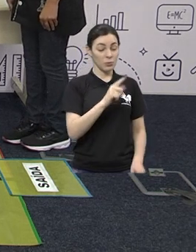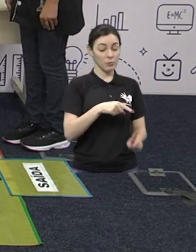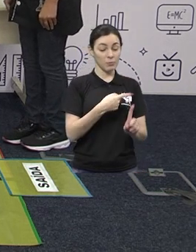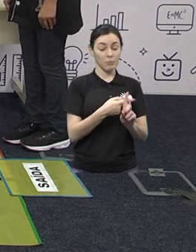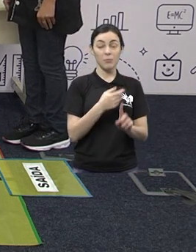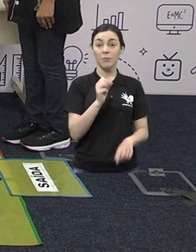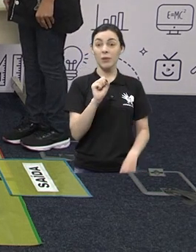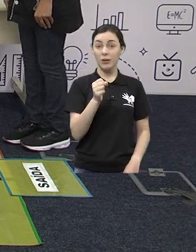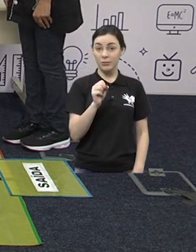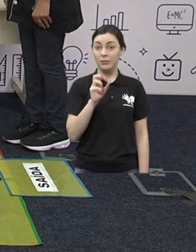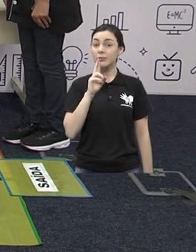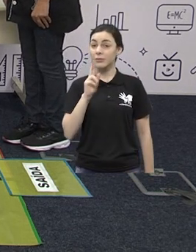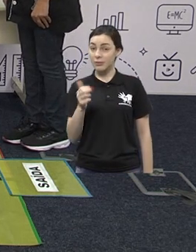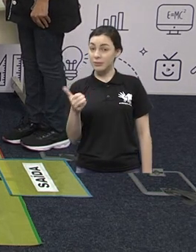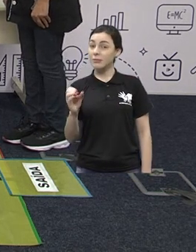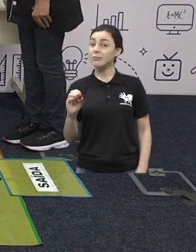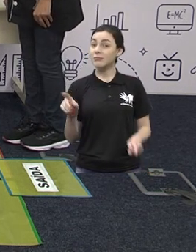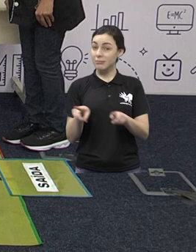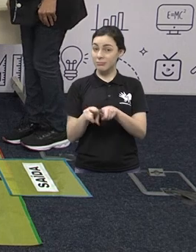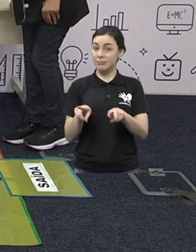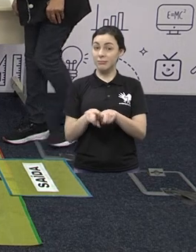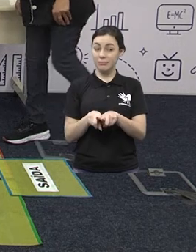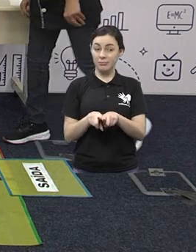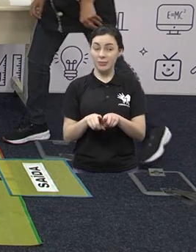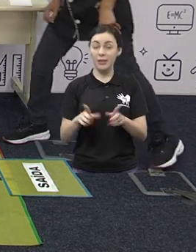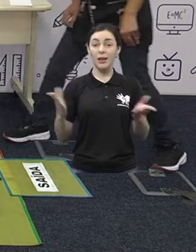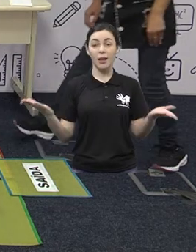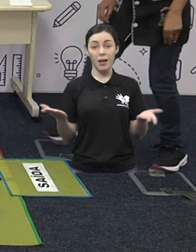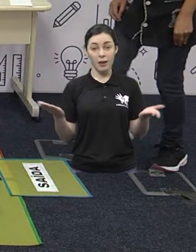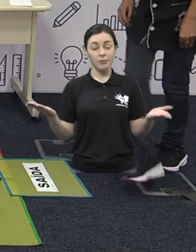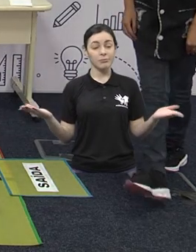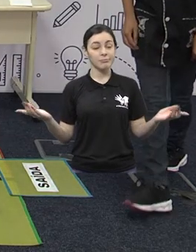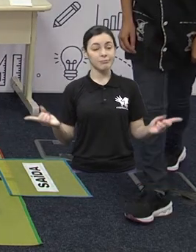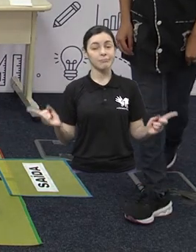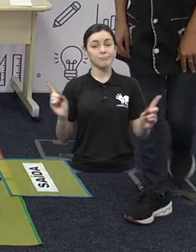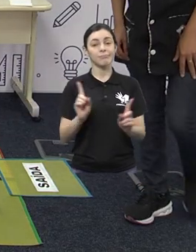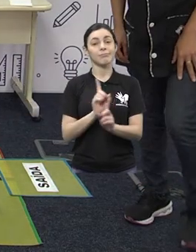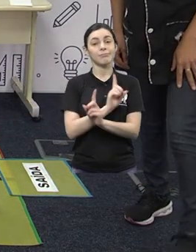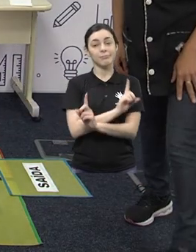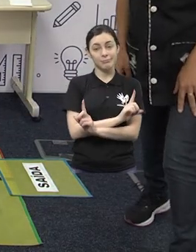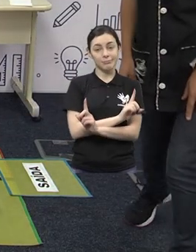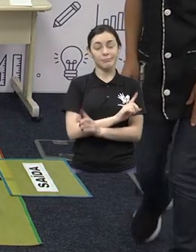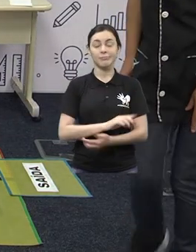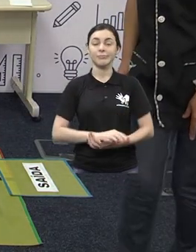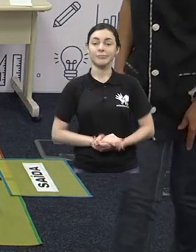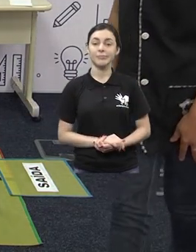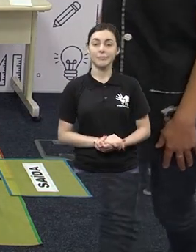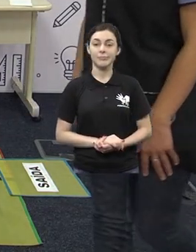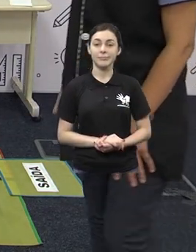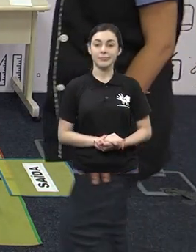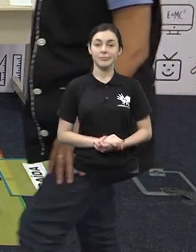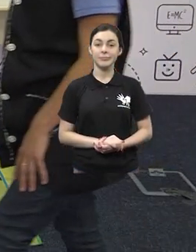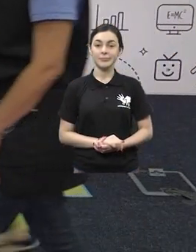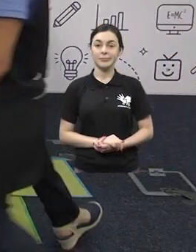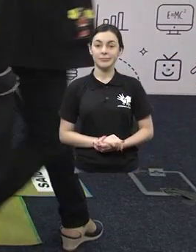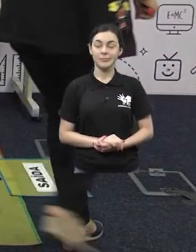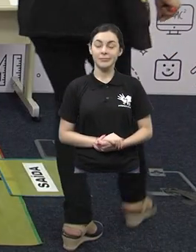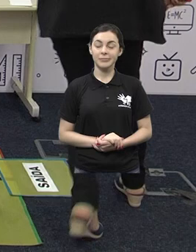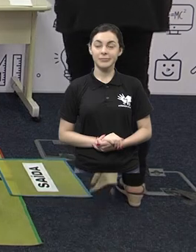como 2 mais 8 também é igual a 10. Agora é você, Márcia. Opa, vamos lá.